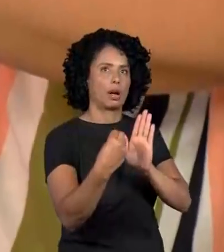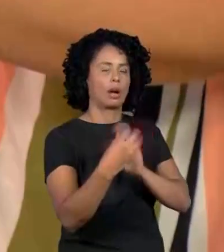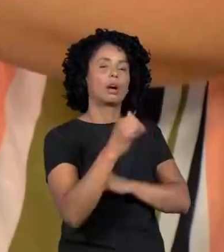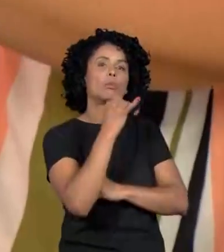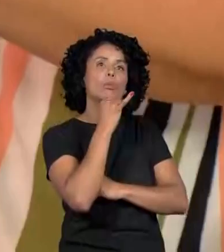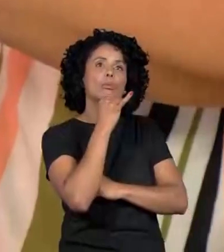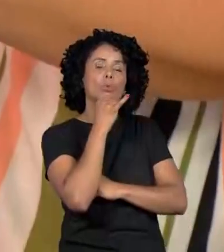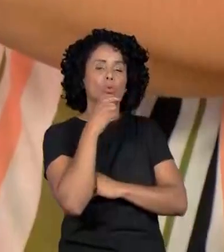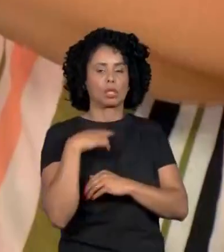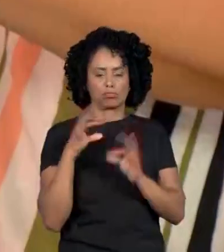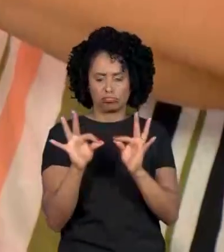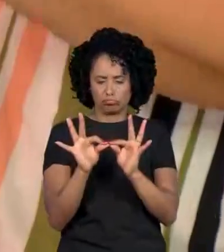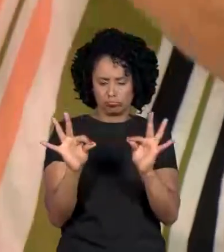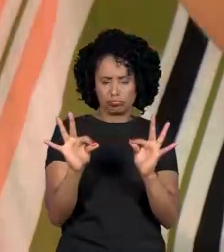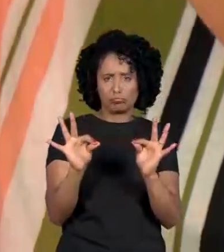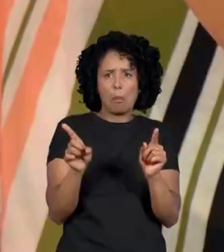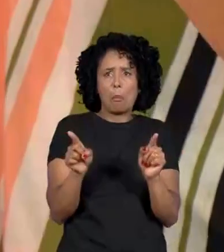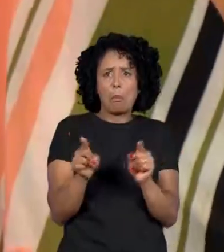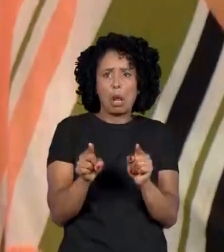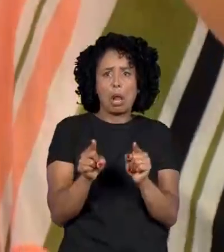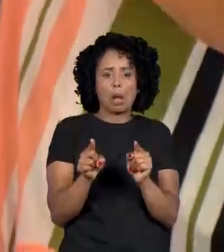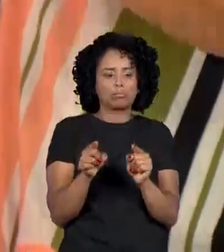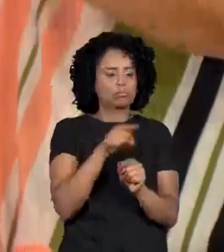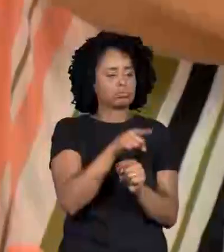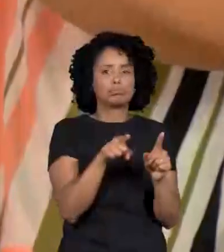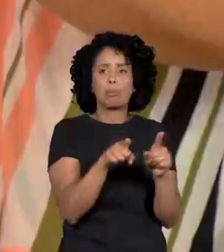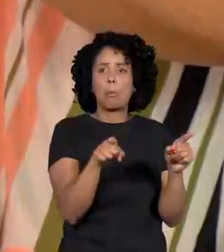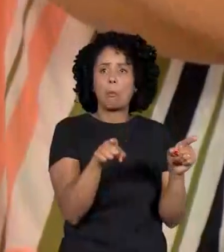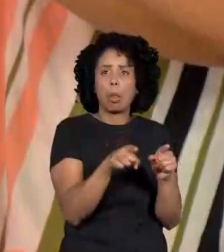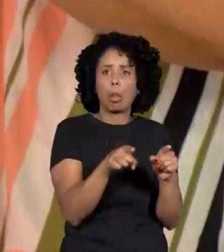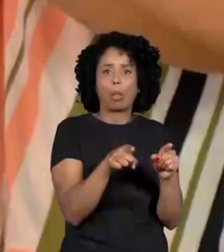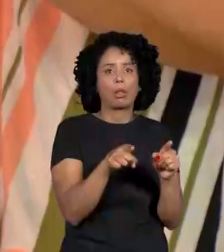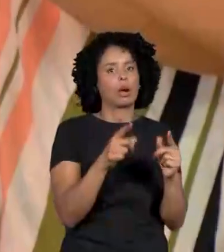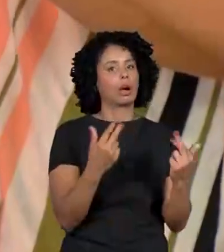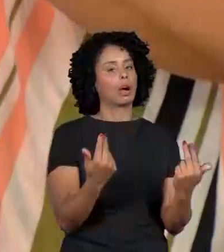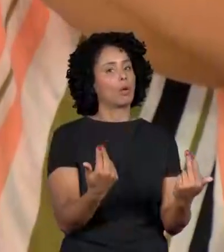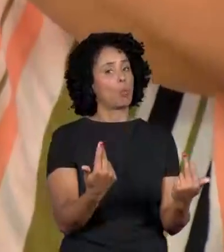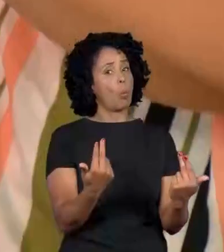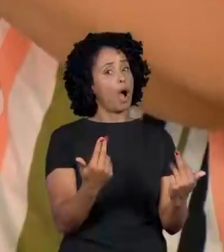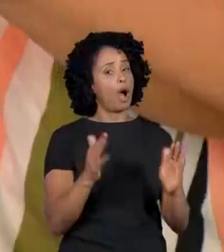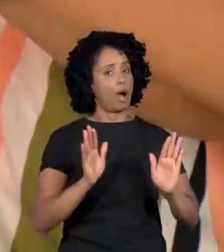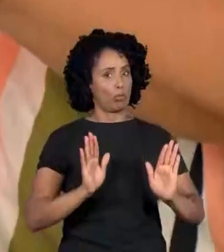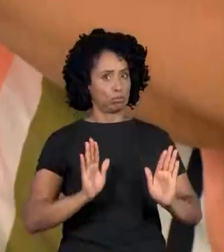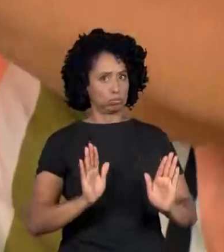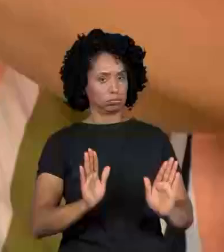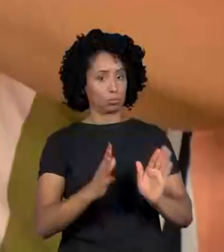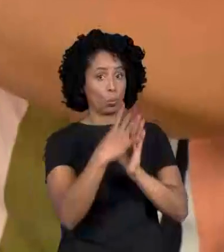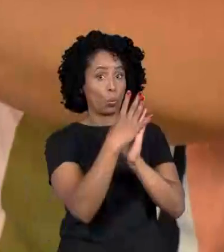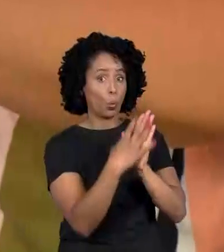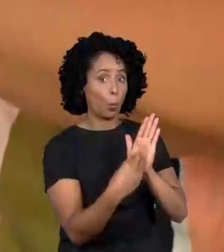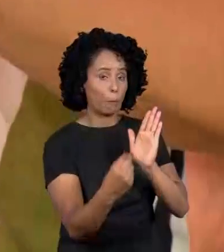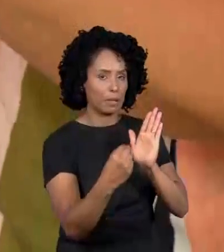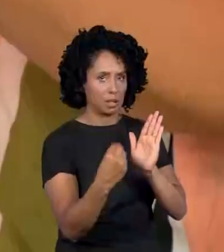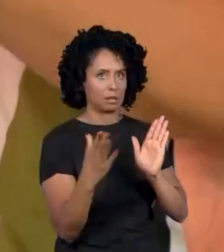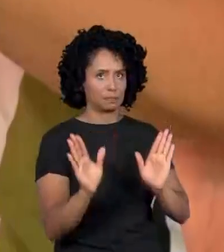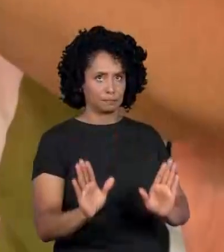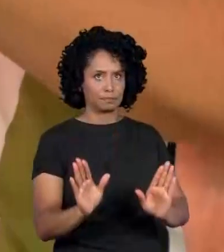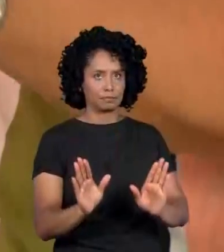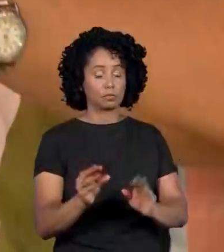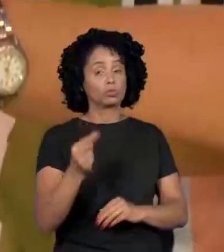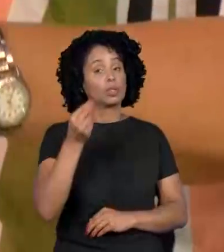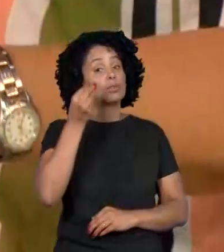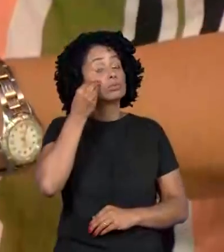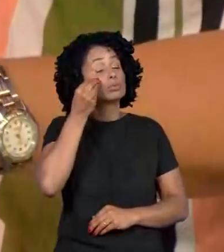uma distância, então, para cá, o próximo vértice tem que ter uma distância. Então, eu vou tentar deixar do